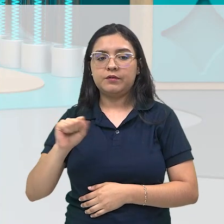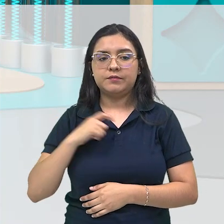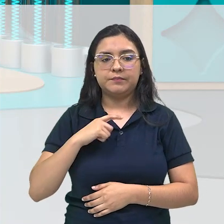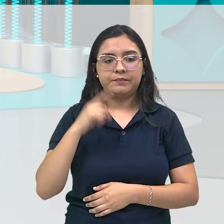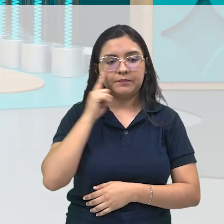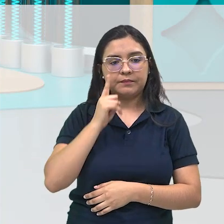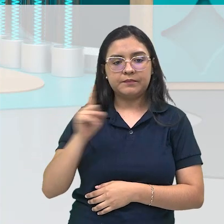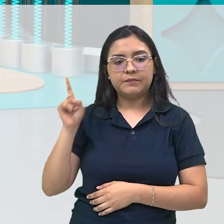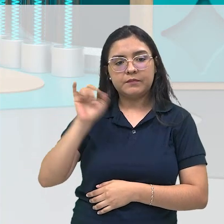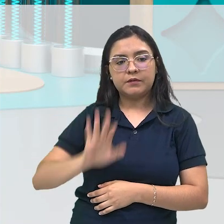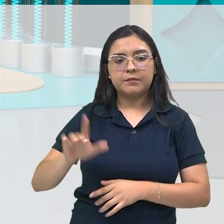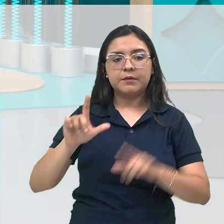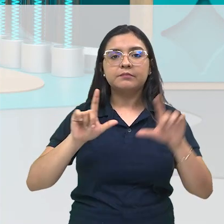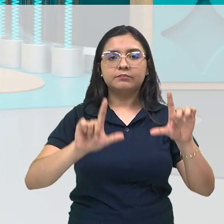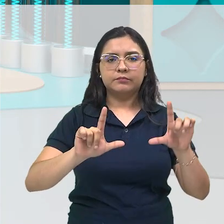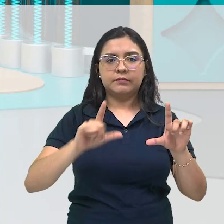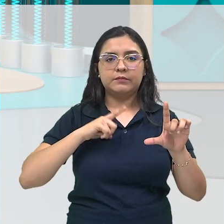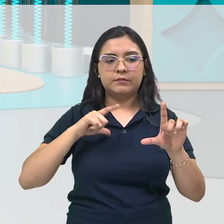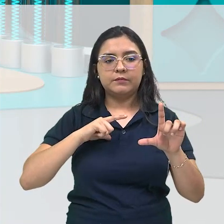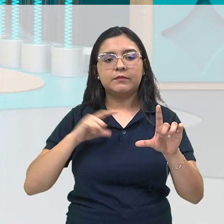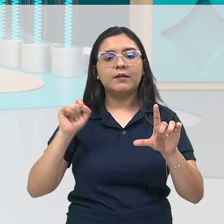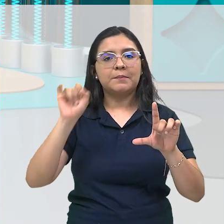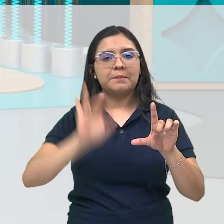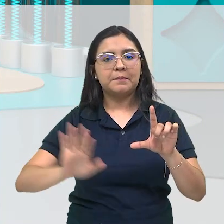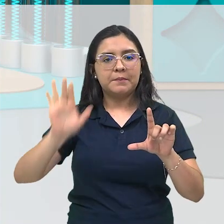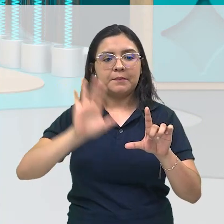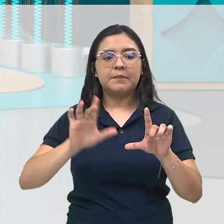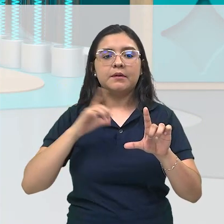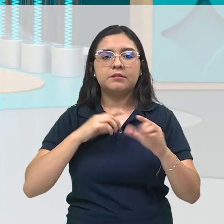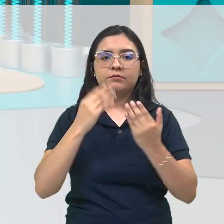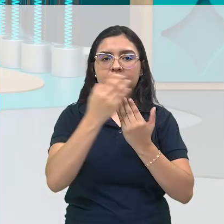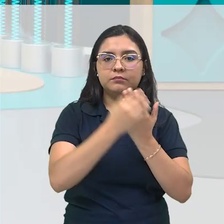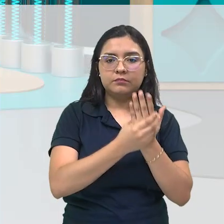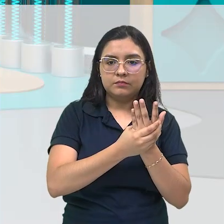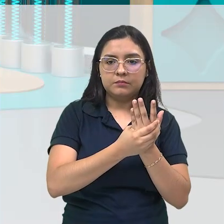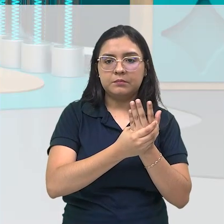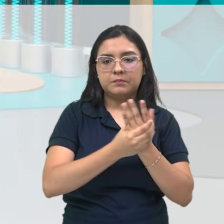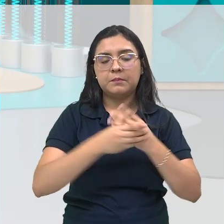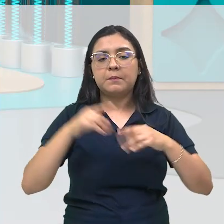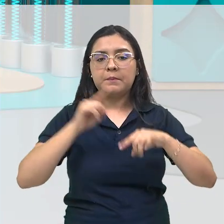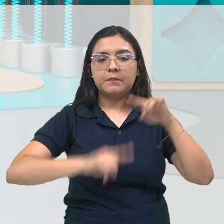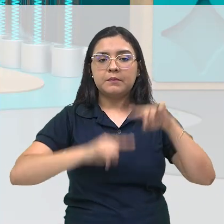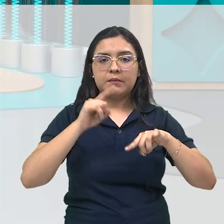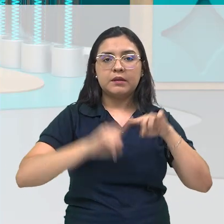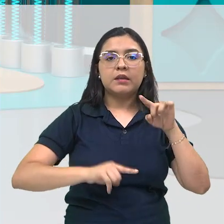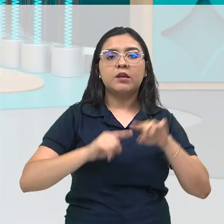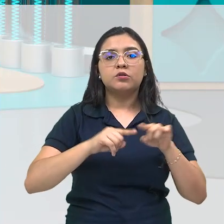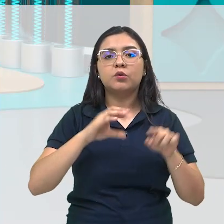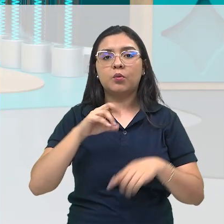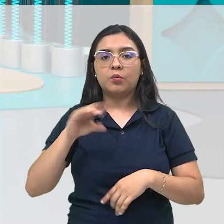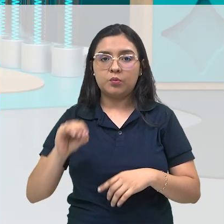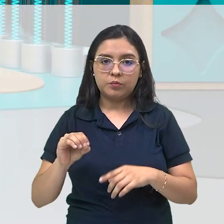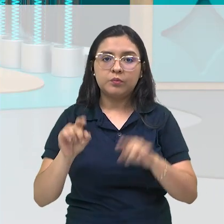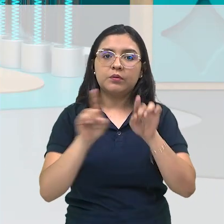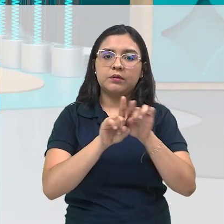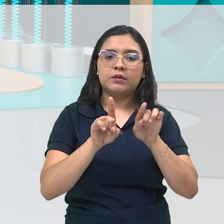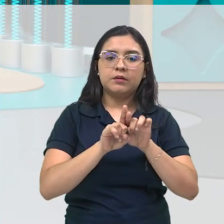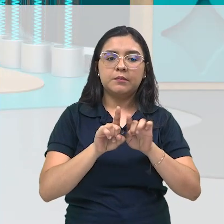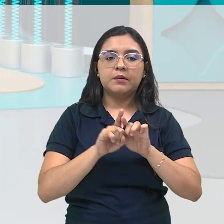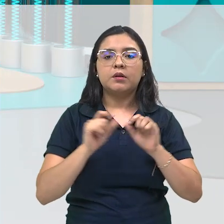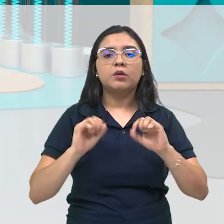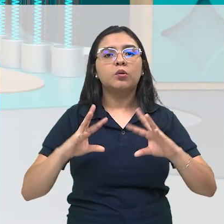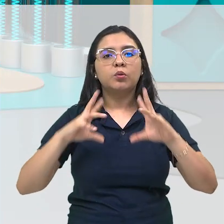quadradinho lá do outro canto, né, uma luva feita ali de material de couro, certo? Ela